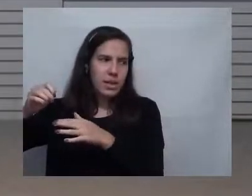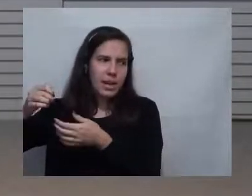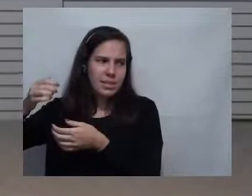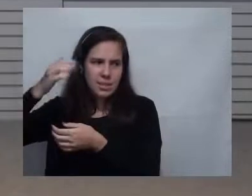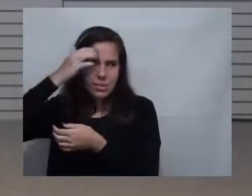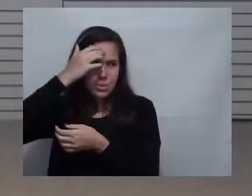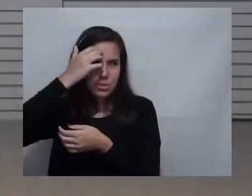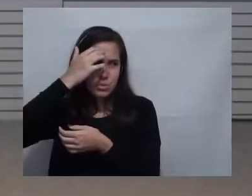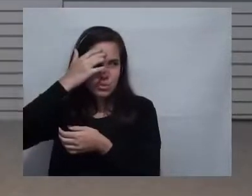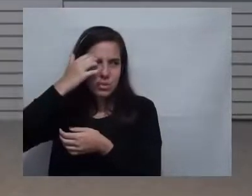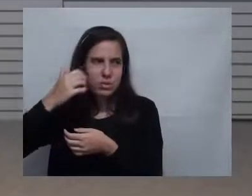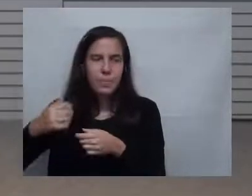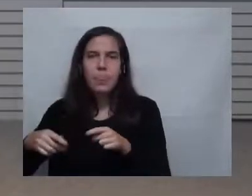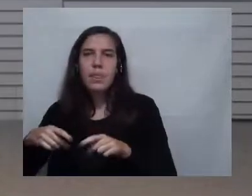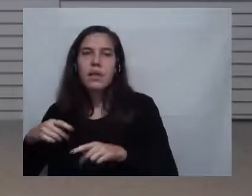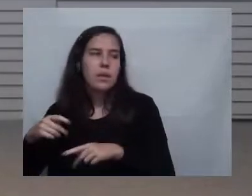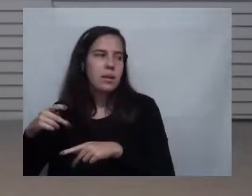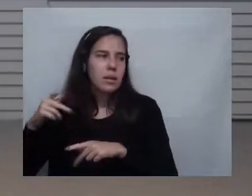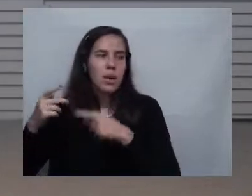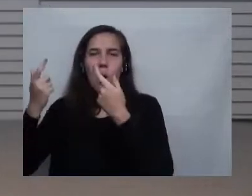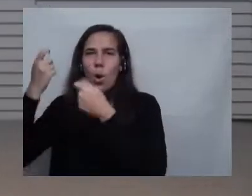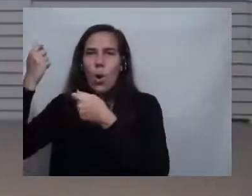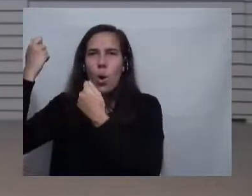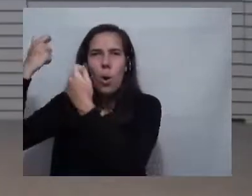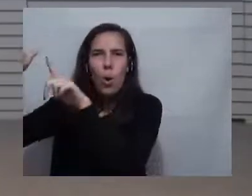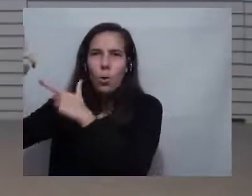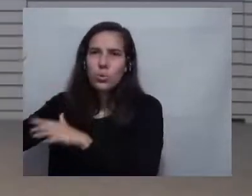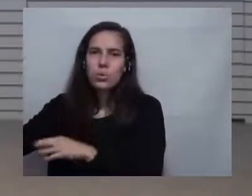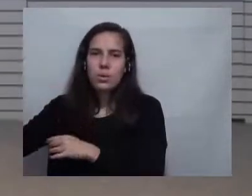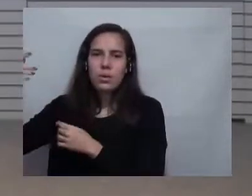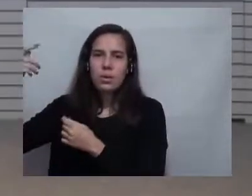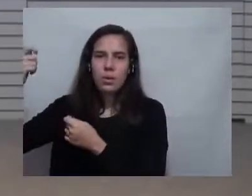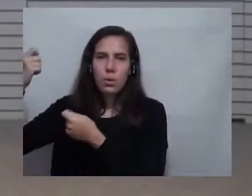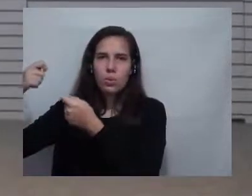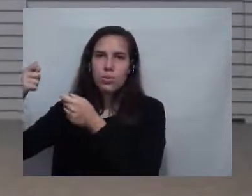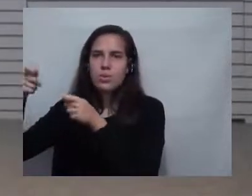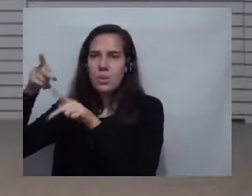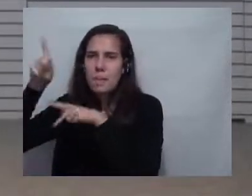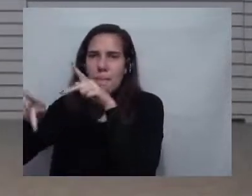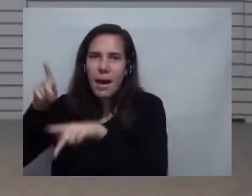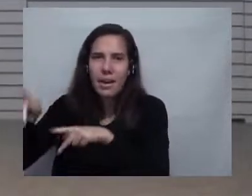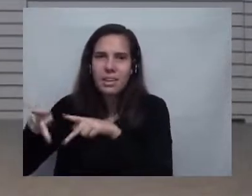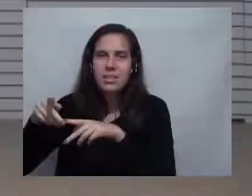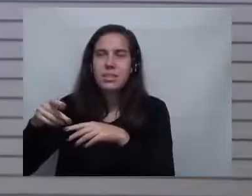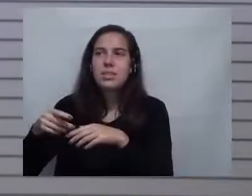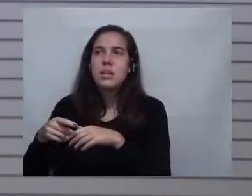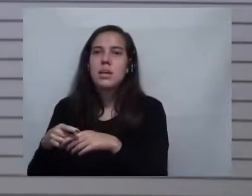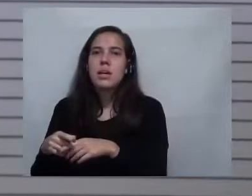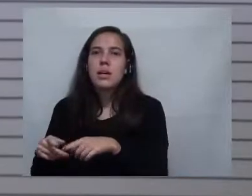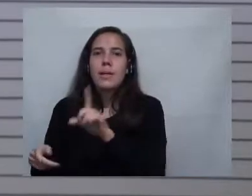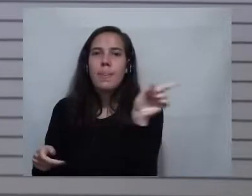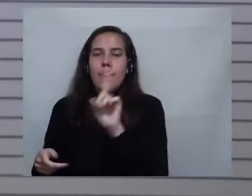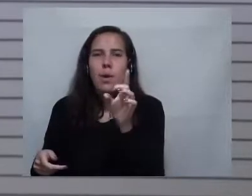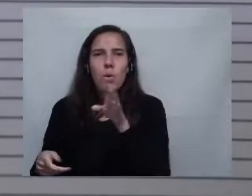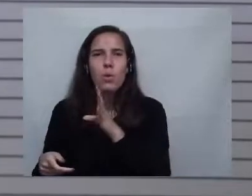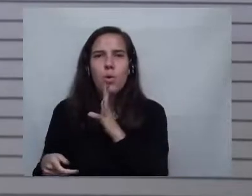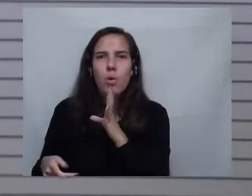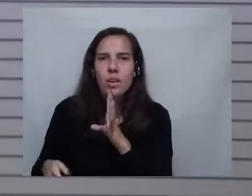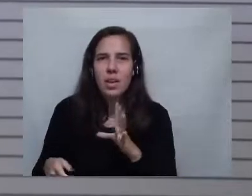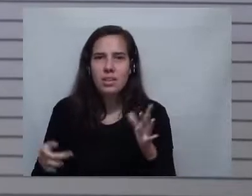conheceu o Senhor Aí sim você entregou sua vida a Jesus se você foi renovado